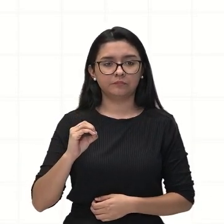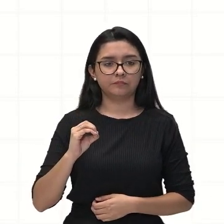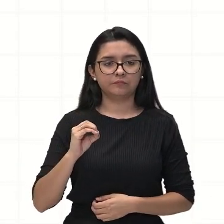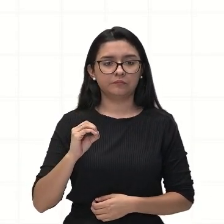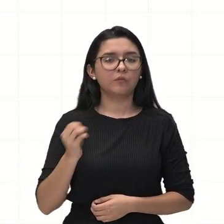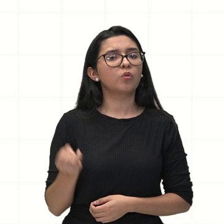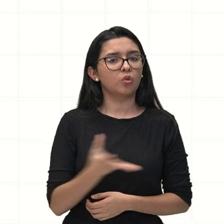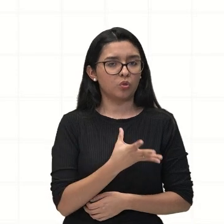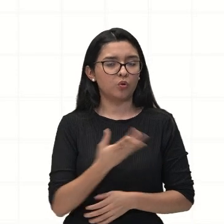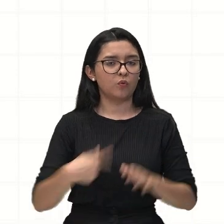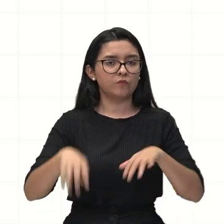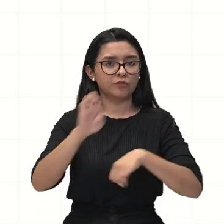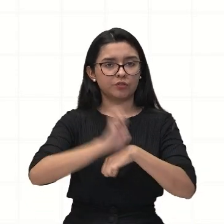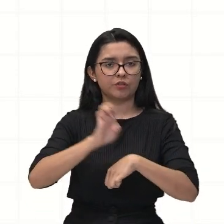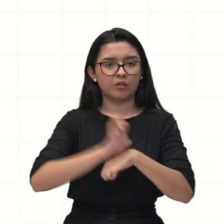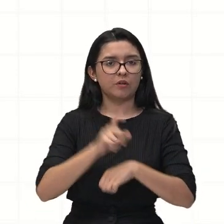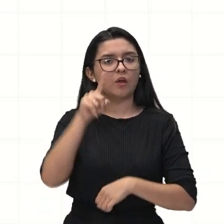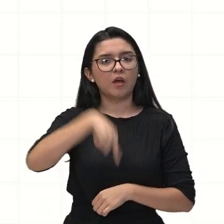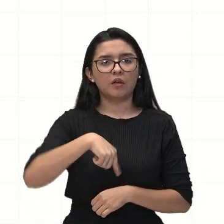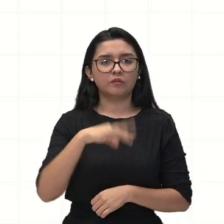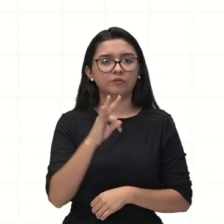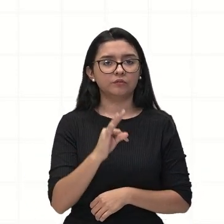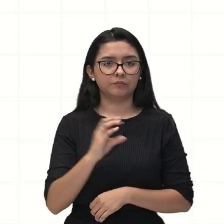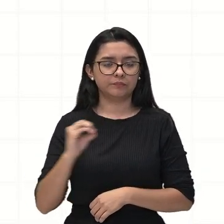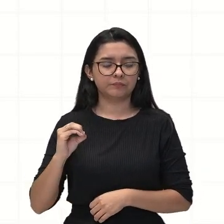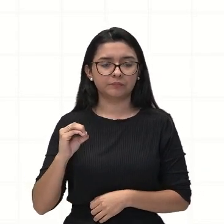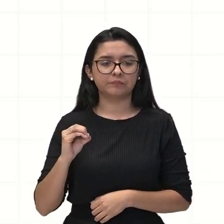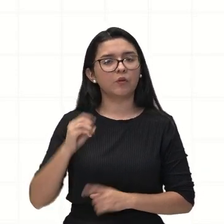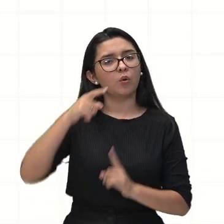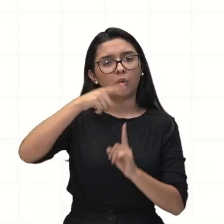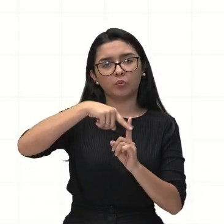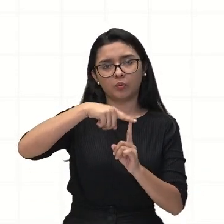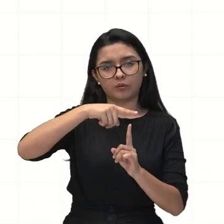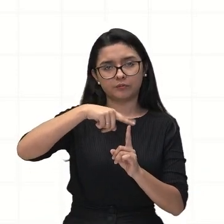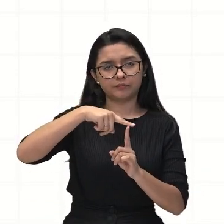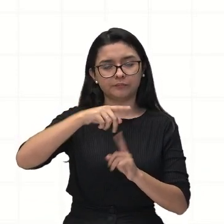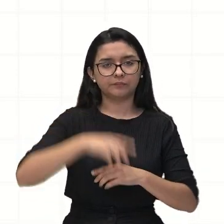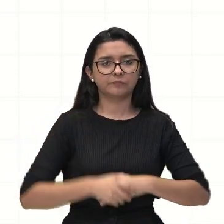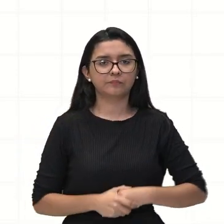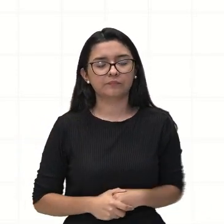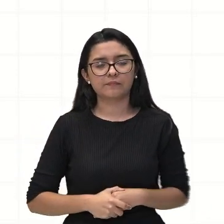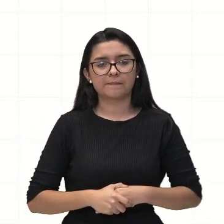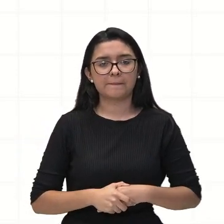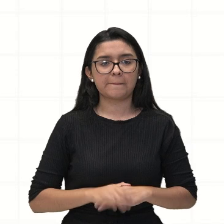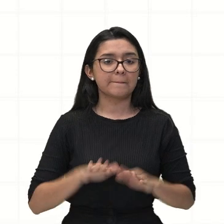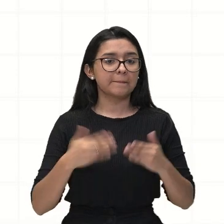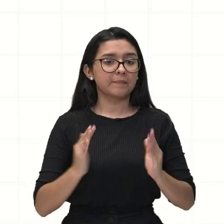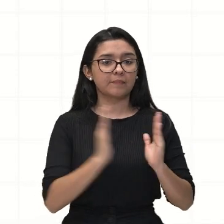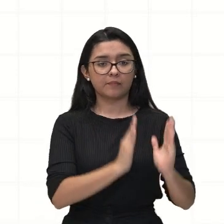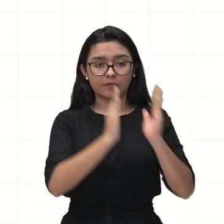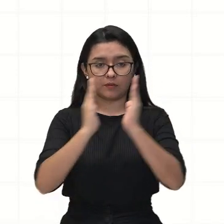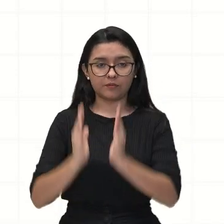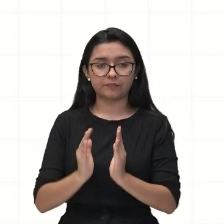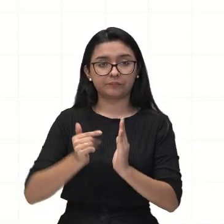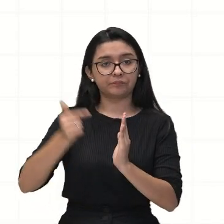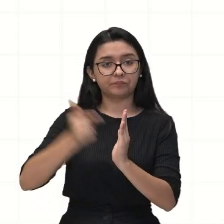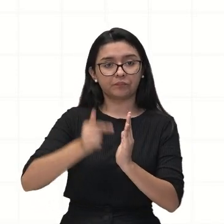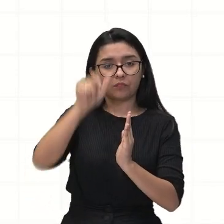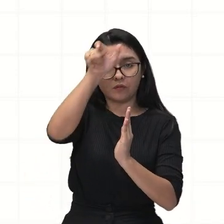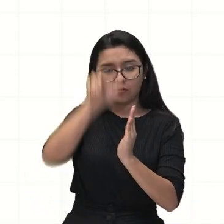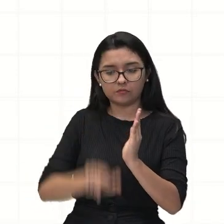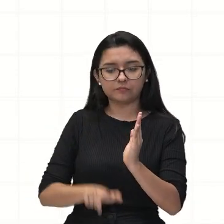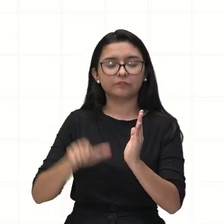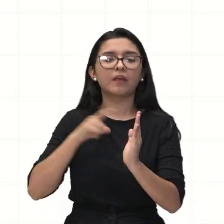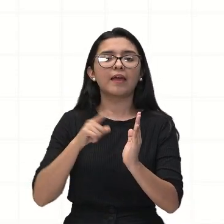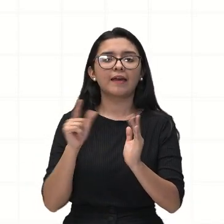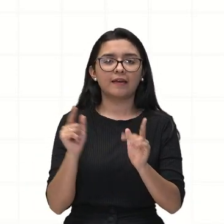novo que compõe a região norte, que é o Tocantins, né? Em seguida, as suas